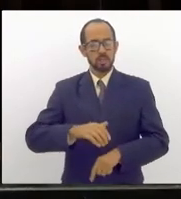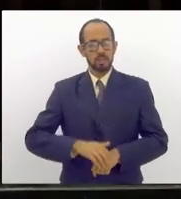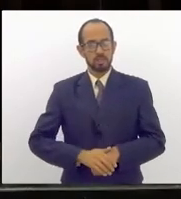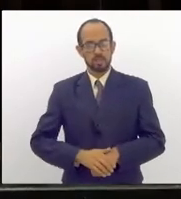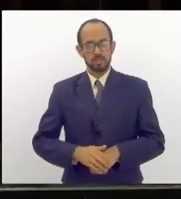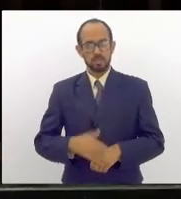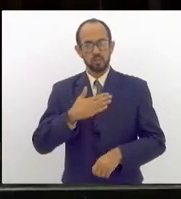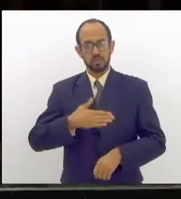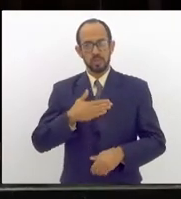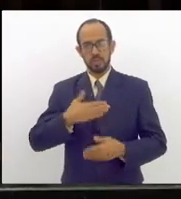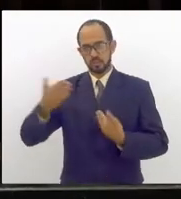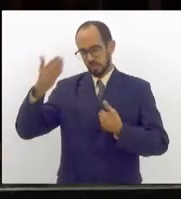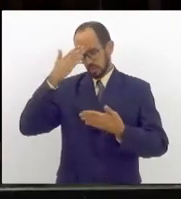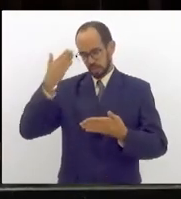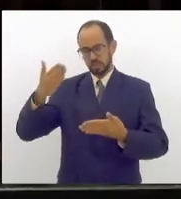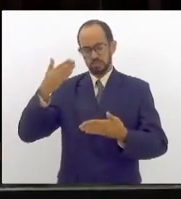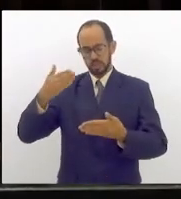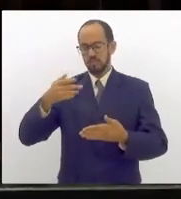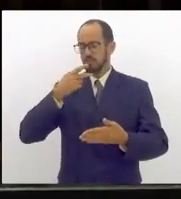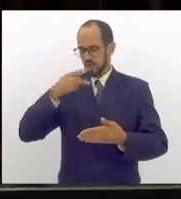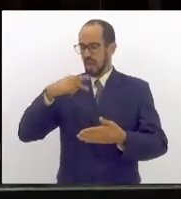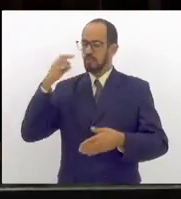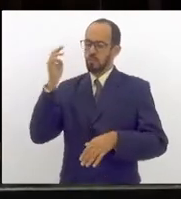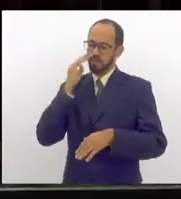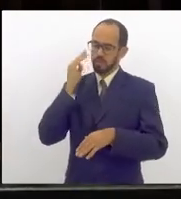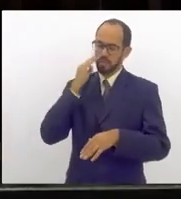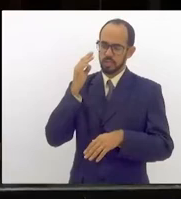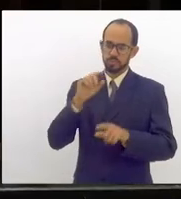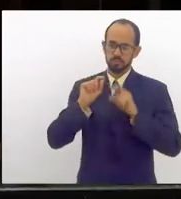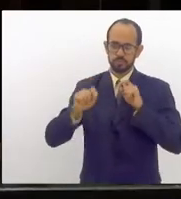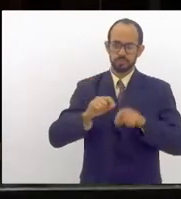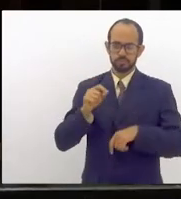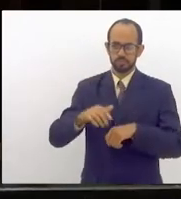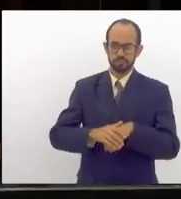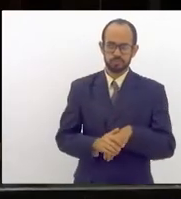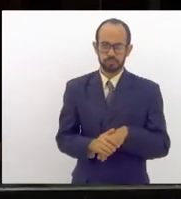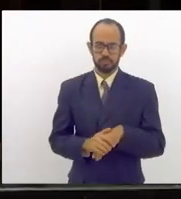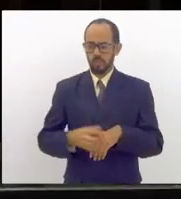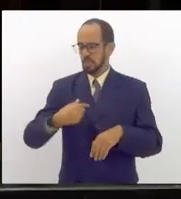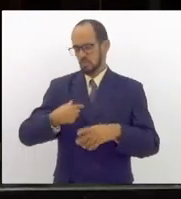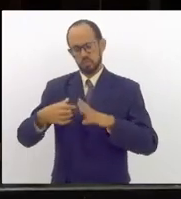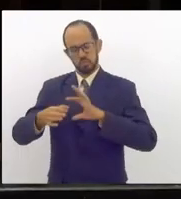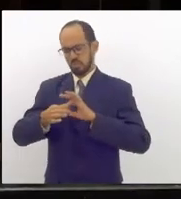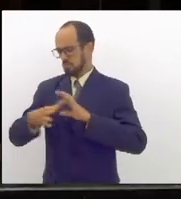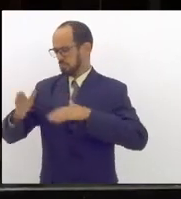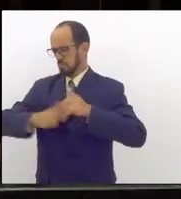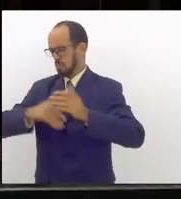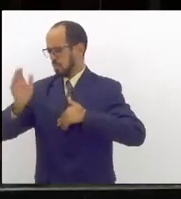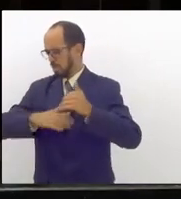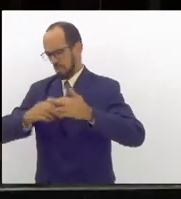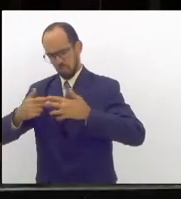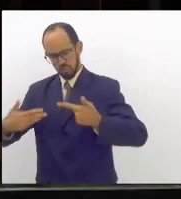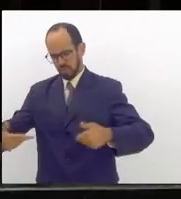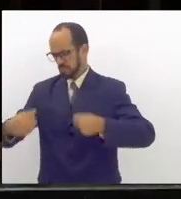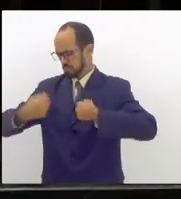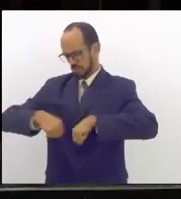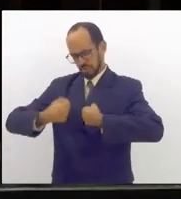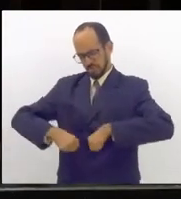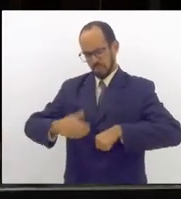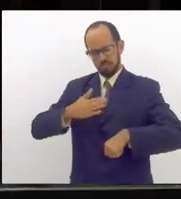agradecer colocar a Mônica o tua disposição Qualquer coisa que você precisar de mim